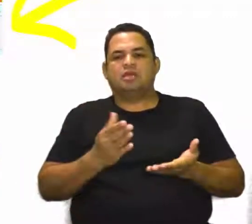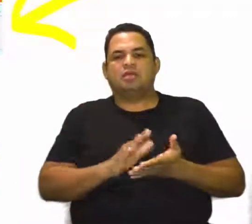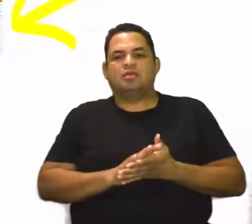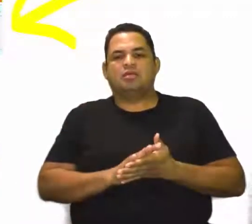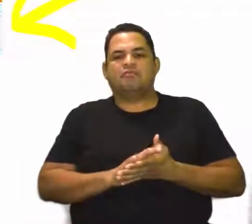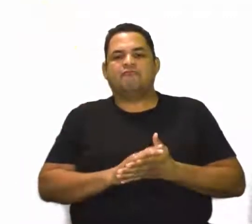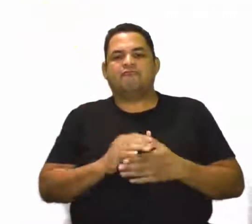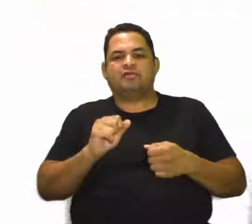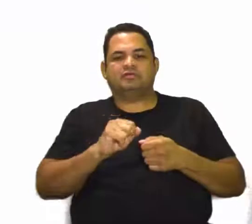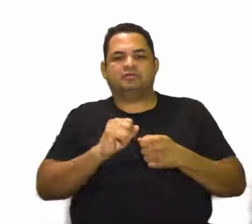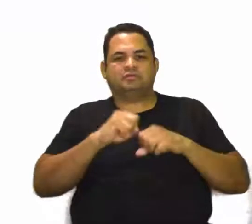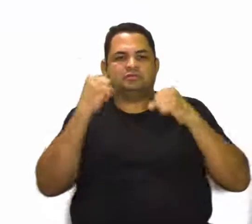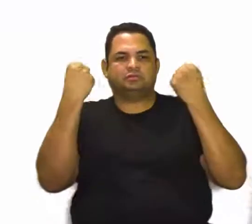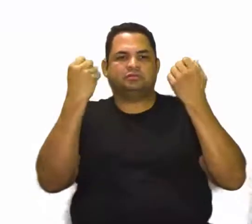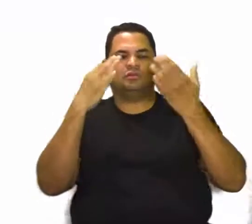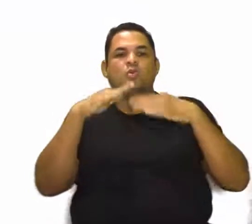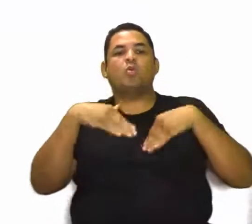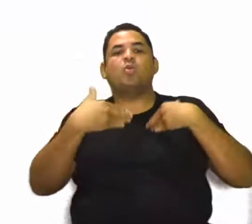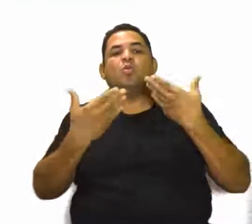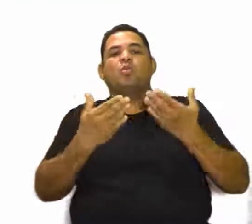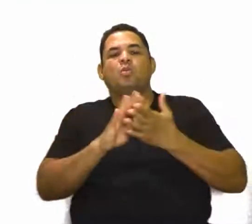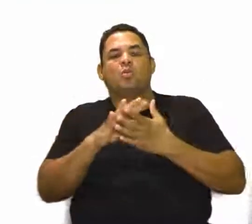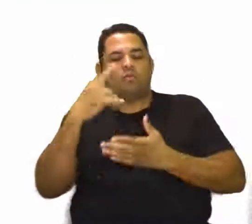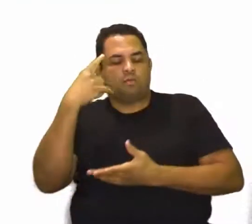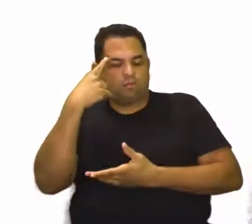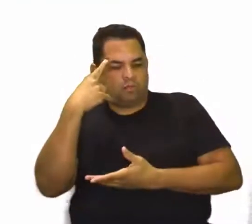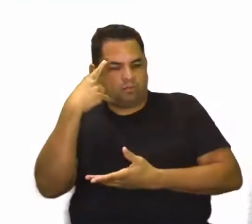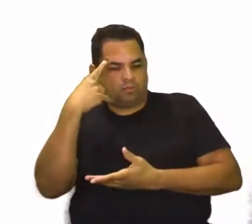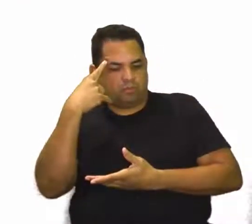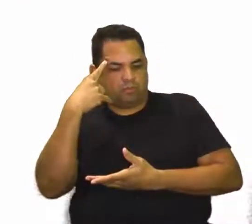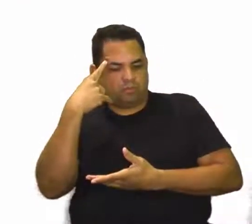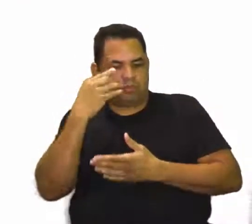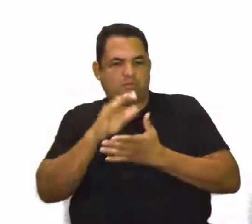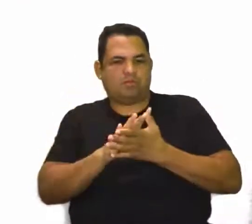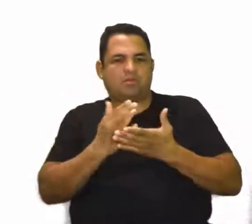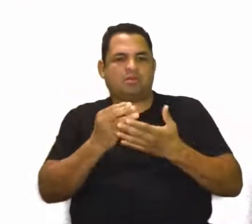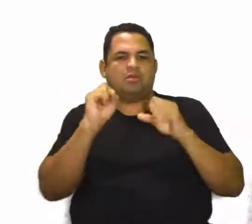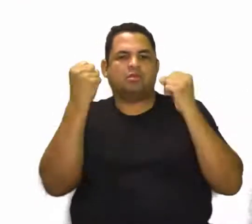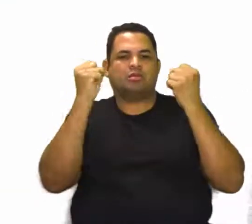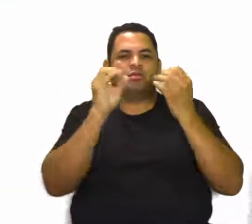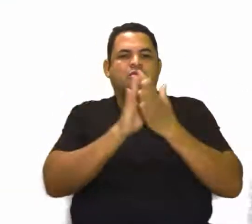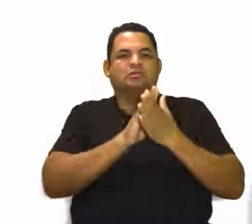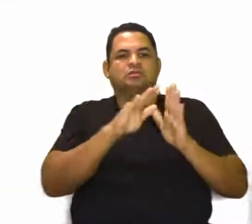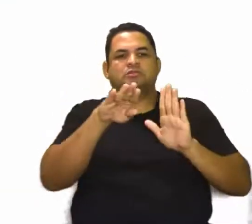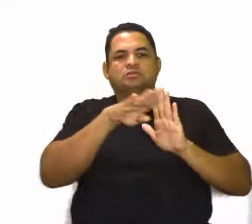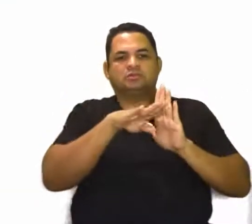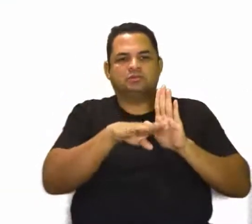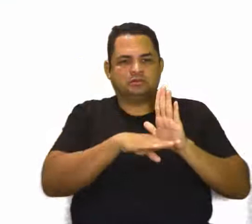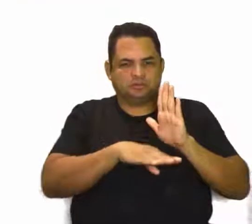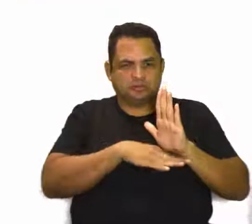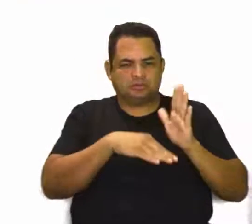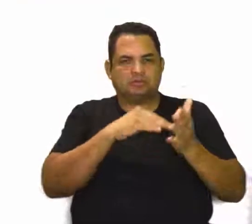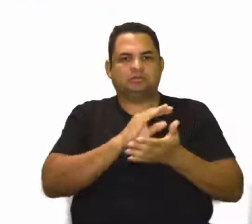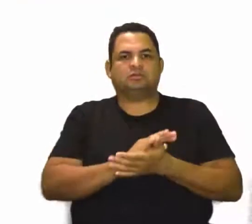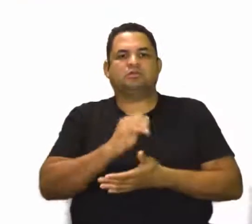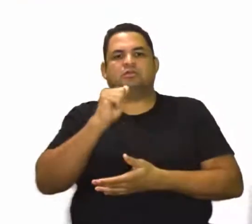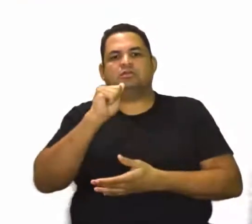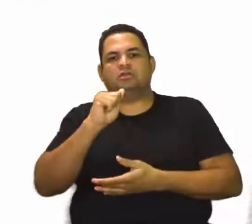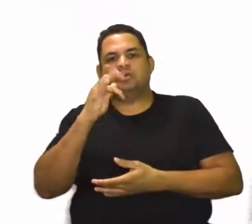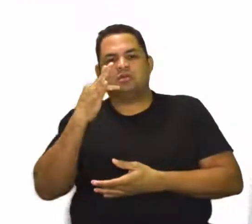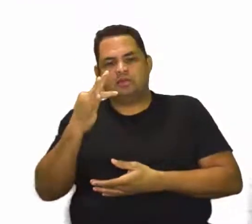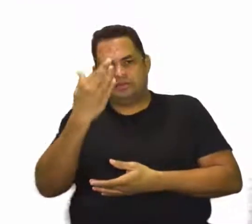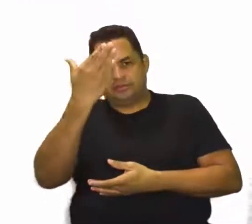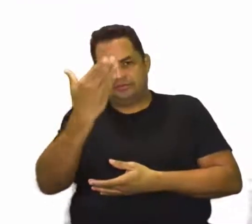Ok, professora? E aí, quando a gente pensa essa atividade física pautada nesses domínios da atividade física que eu